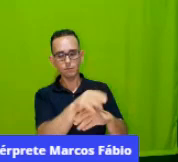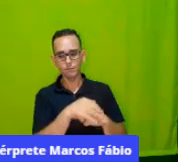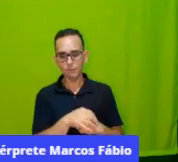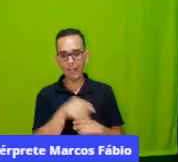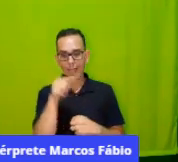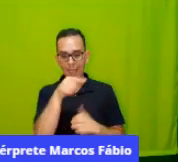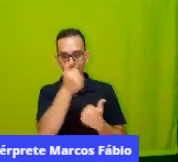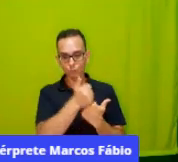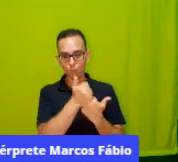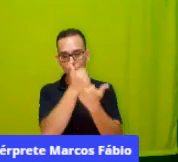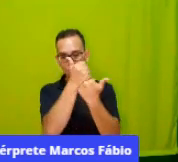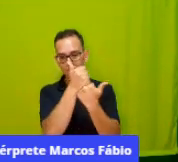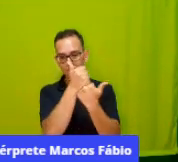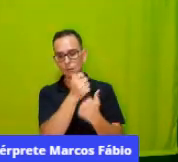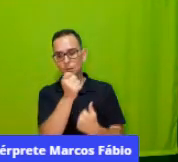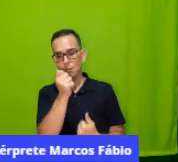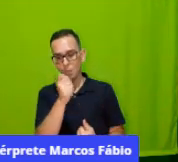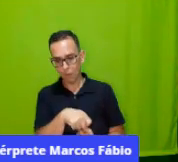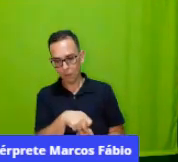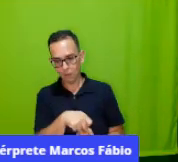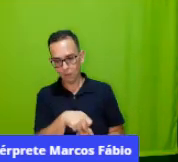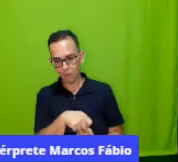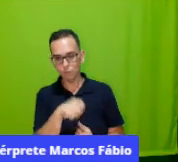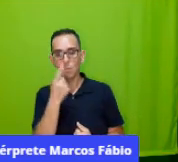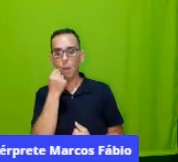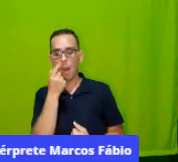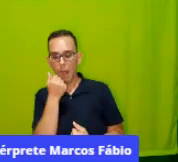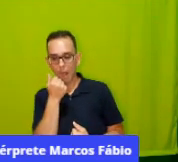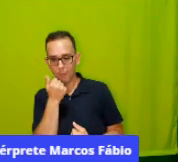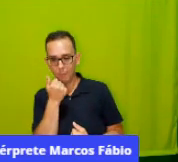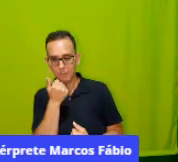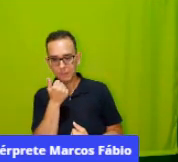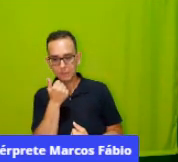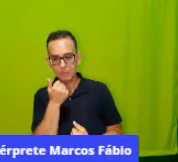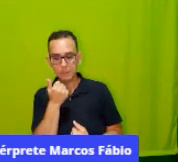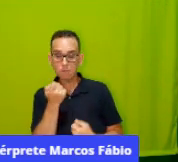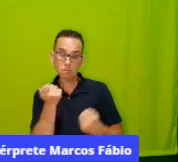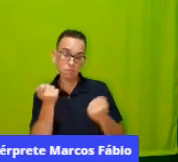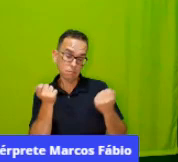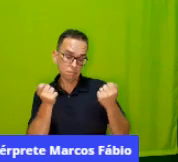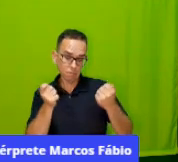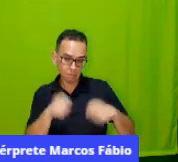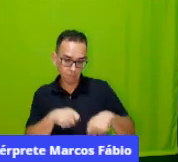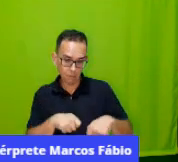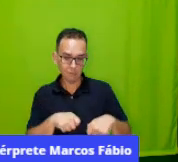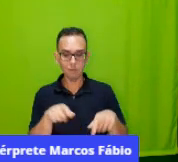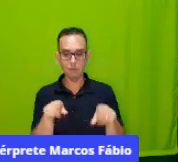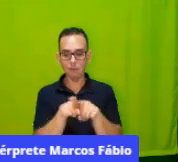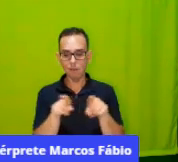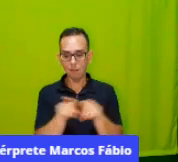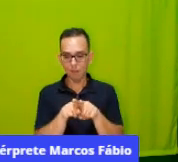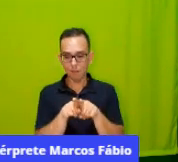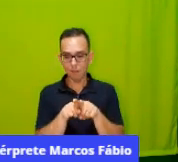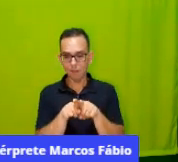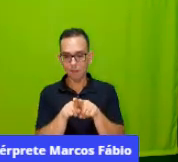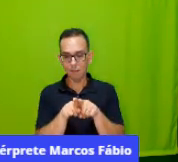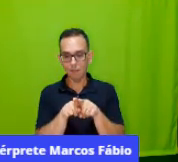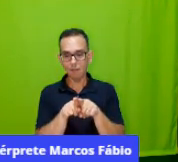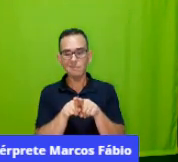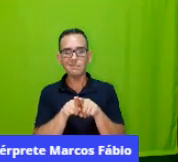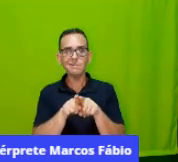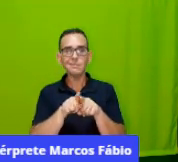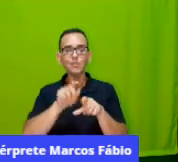que adapta melhor no seu aluno. Então, aqui, esse suporte, ele pode vir tanto para o lápis, a gente só troca